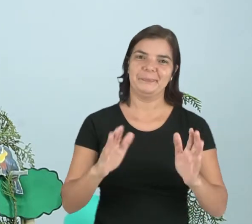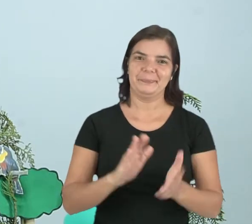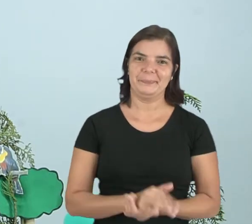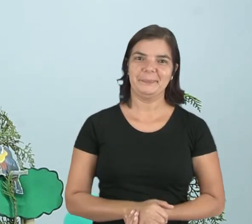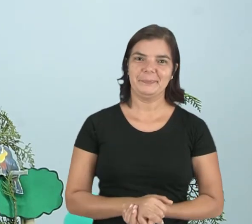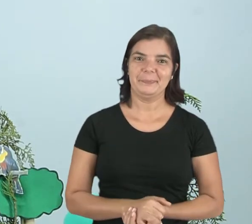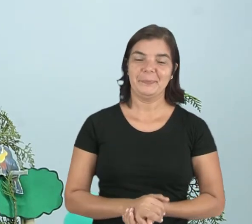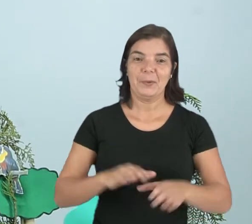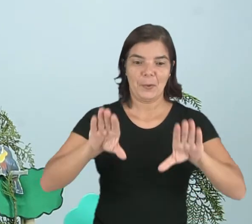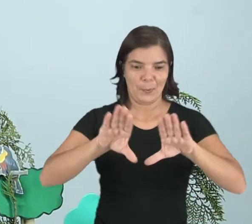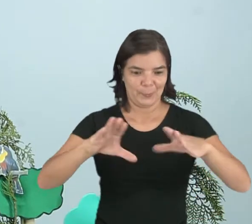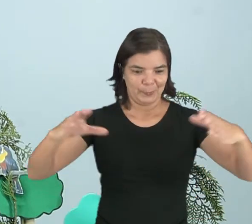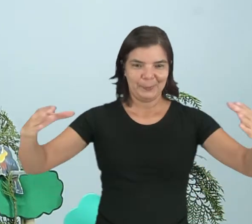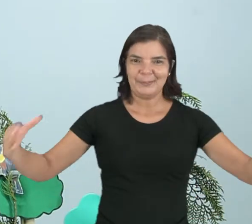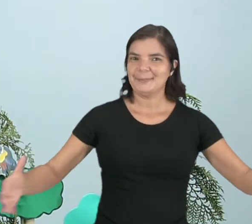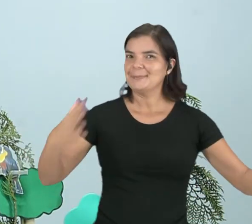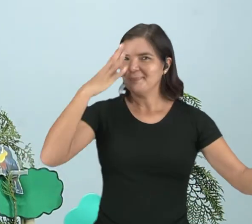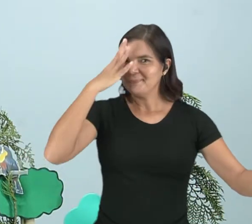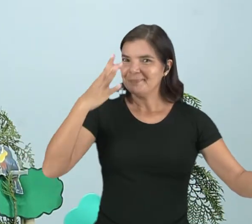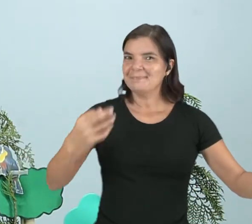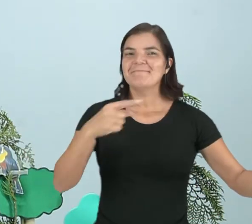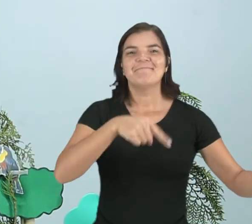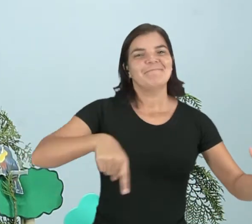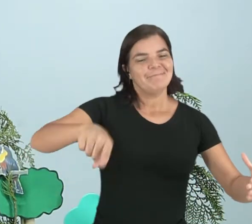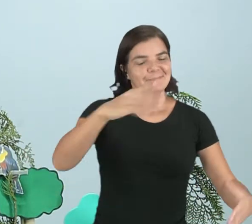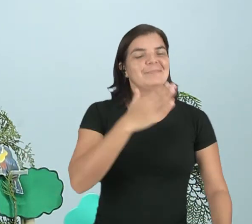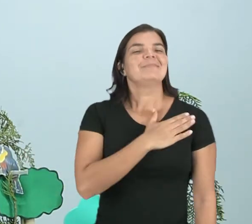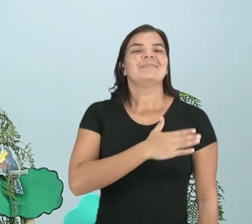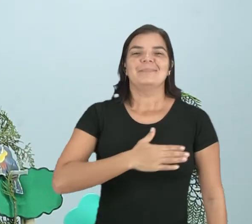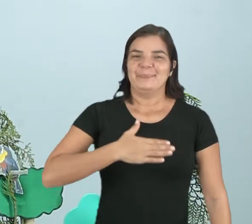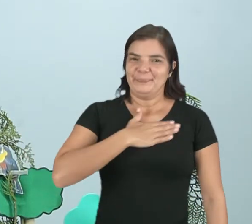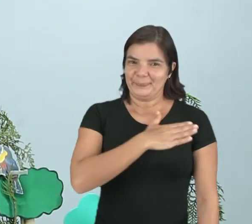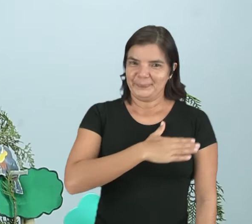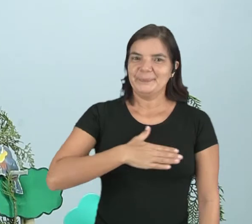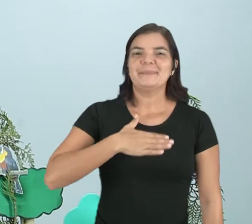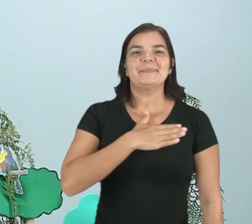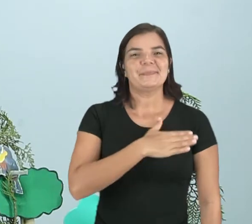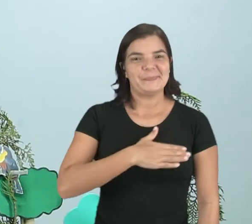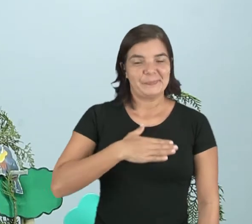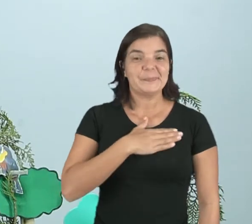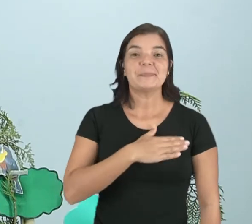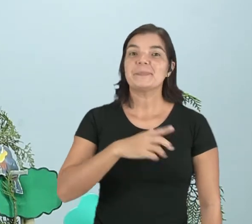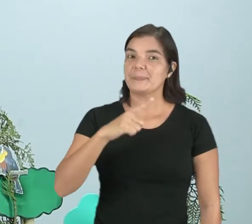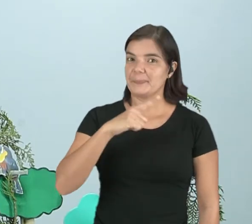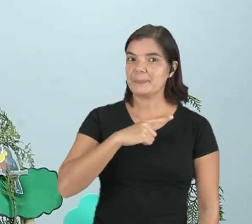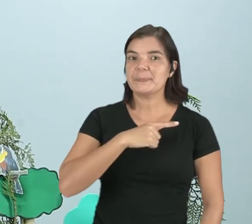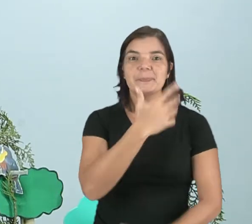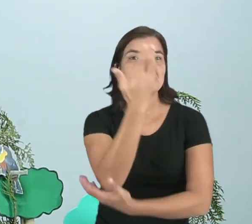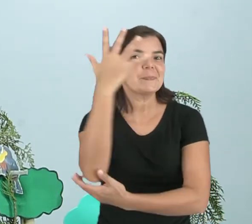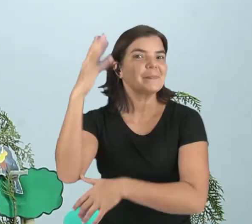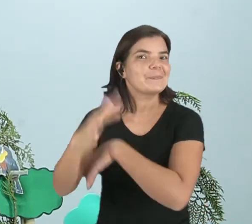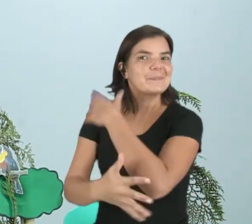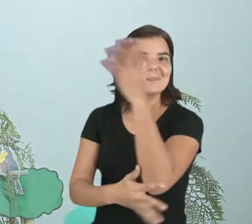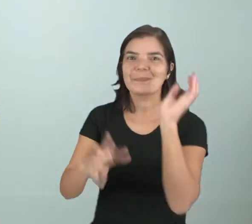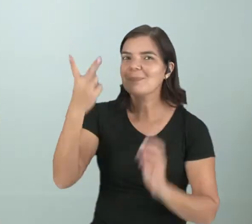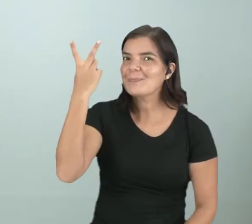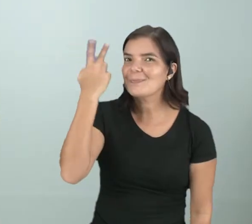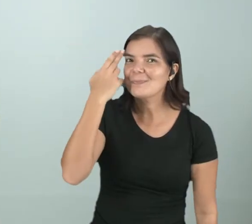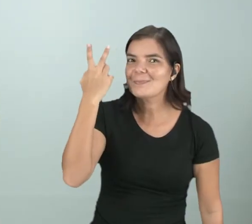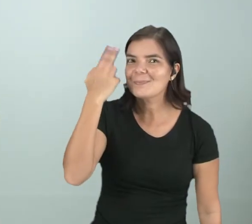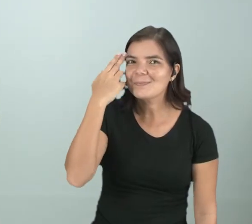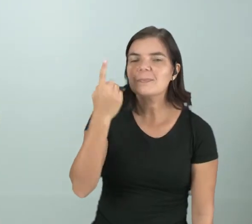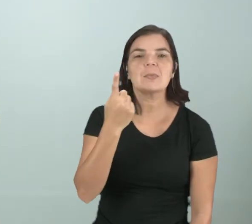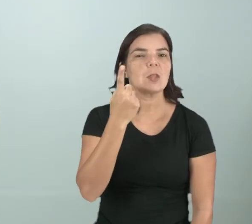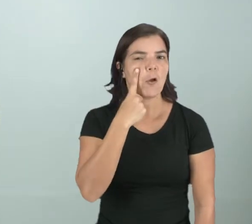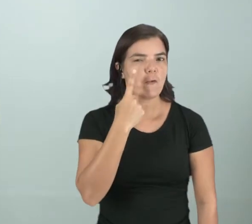uma maquete que eu tenho certeza que vocês vão gostar. Eu trouxe uma maquete da paisagem natural.